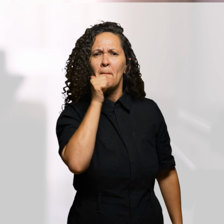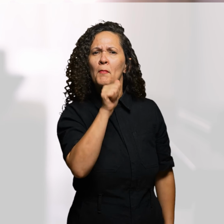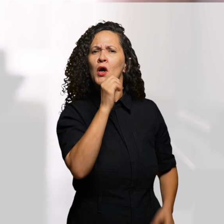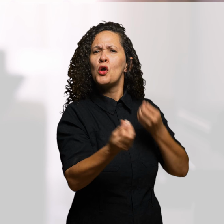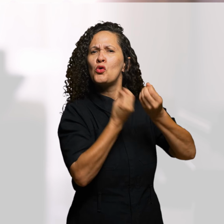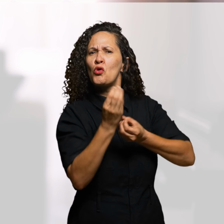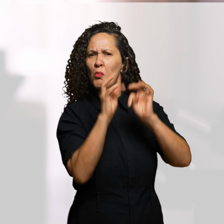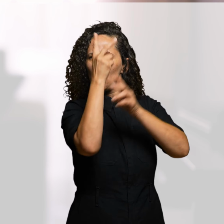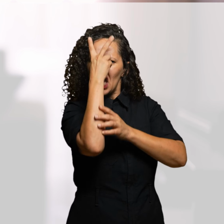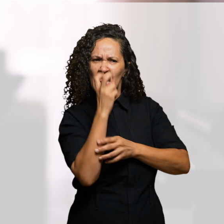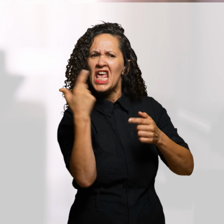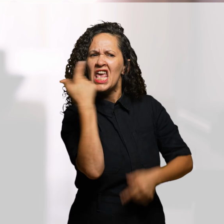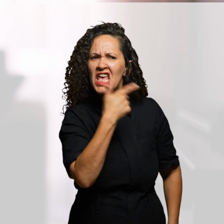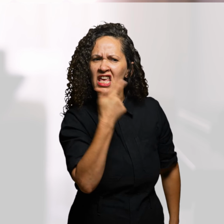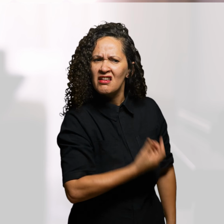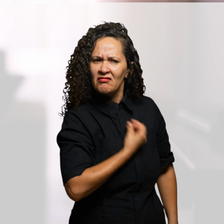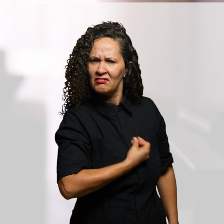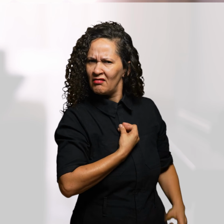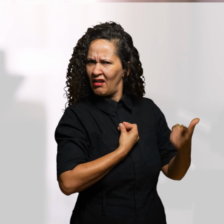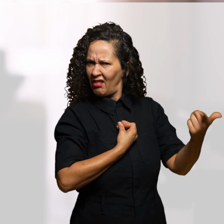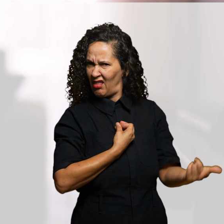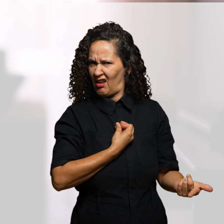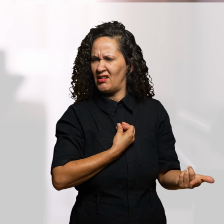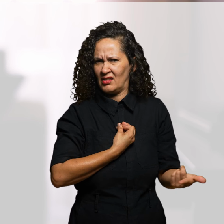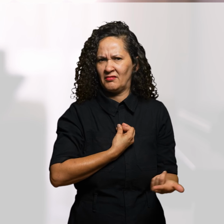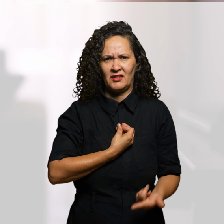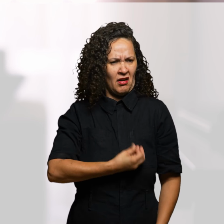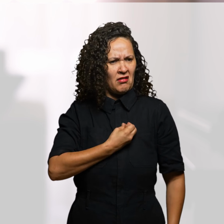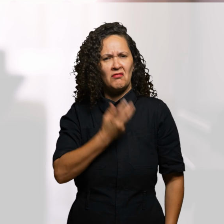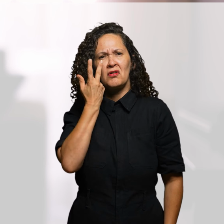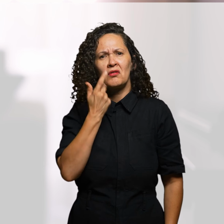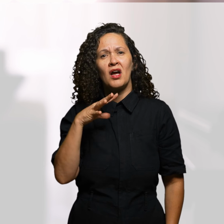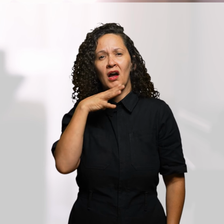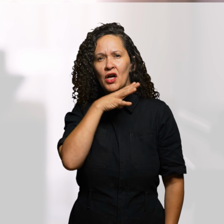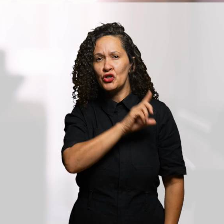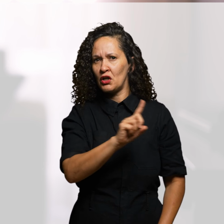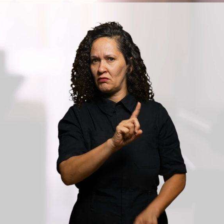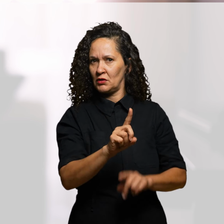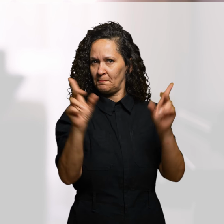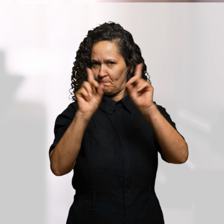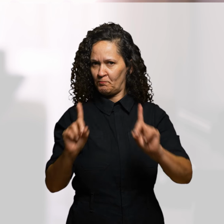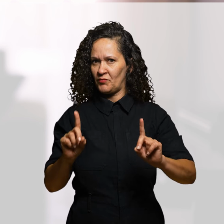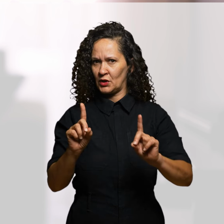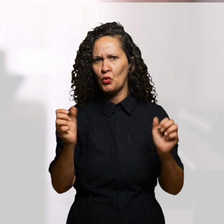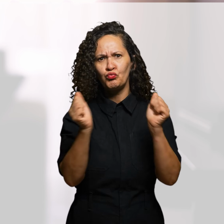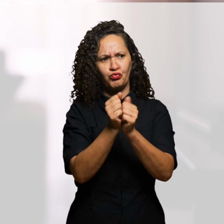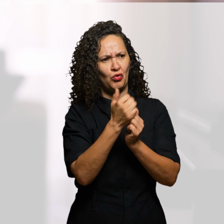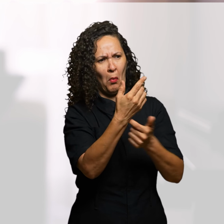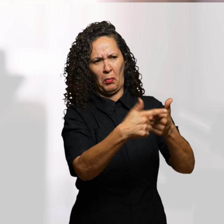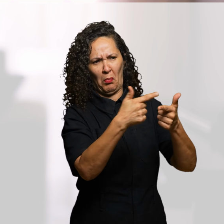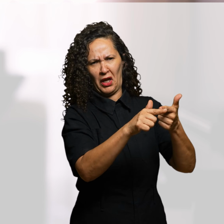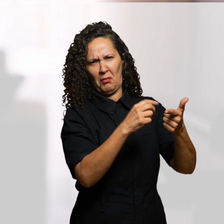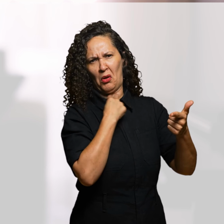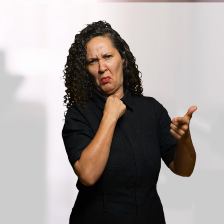como pode todo mundo ser cego e rir daquele jeito e levar, sabe? Eu achava que tinha alguma deficiência associada ali, não